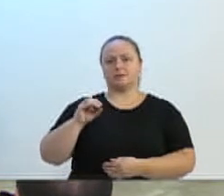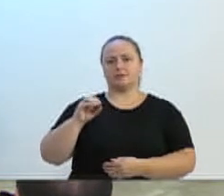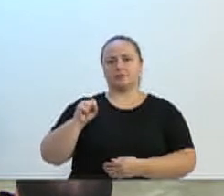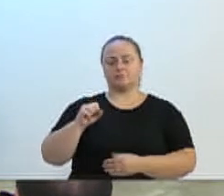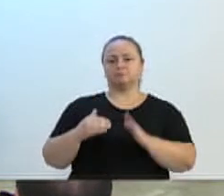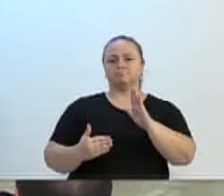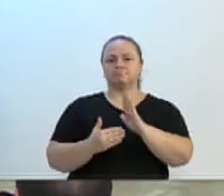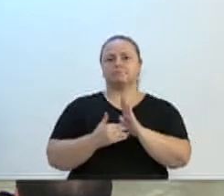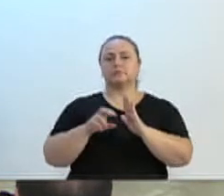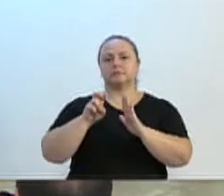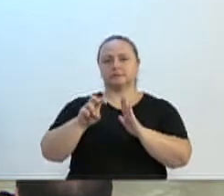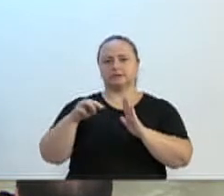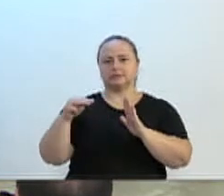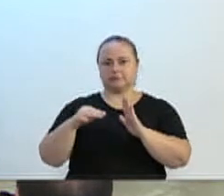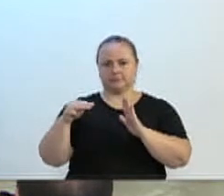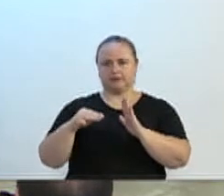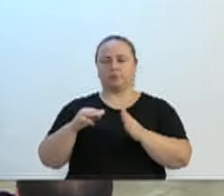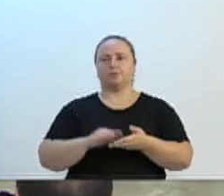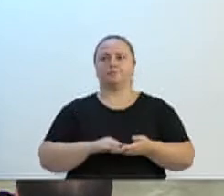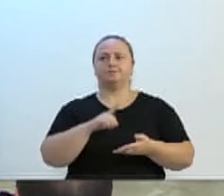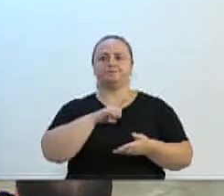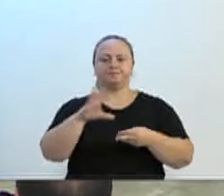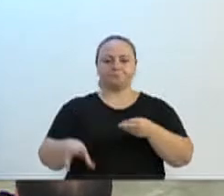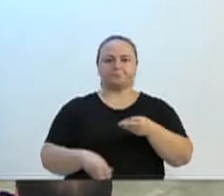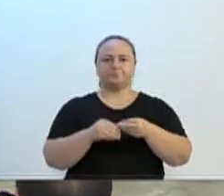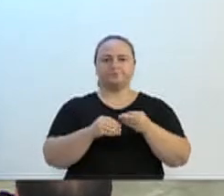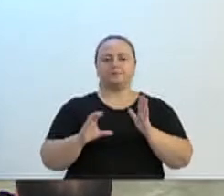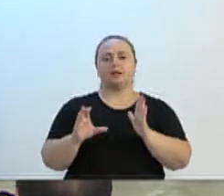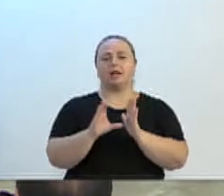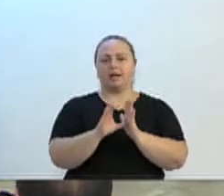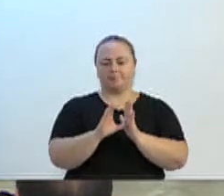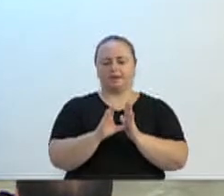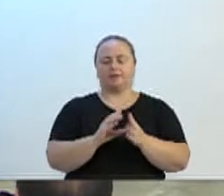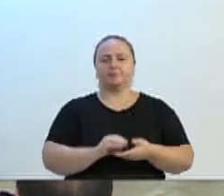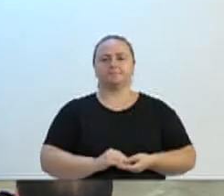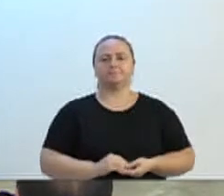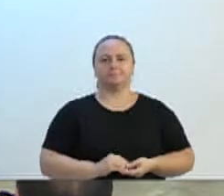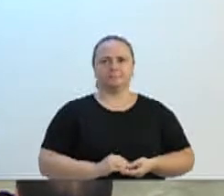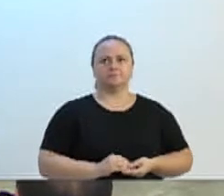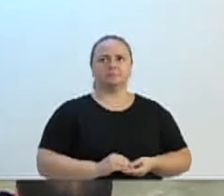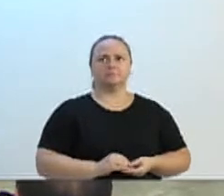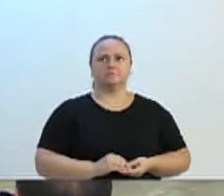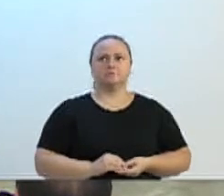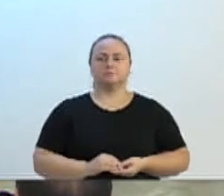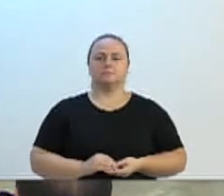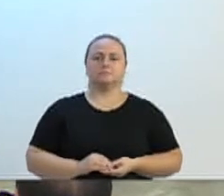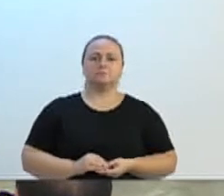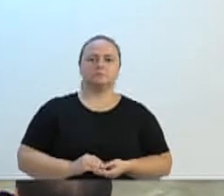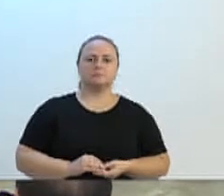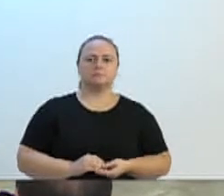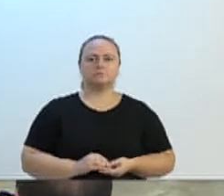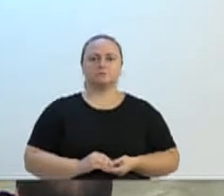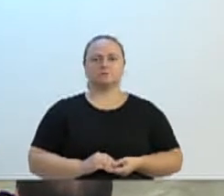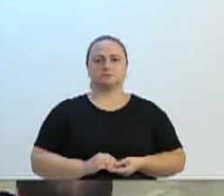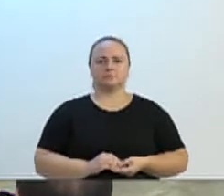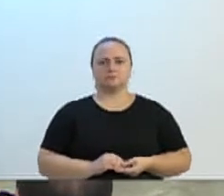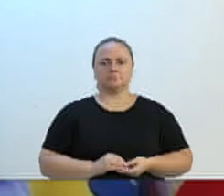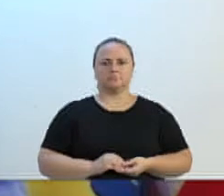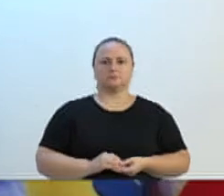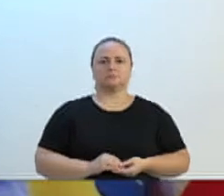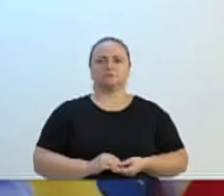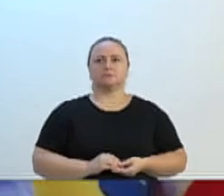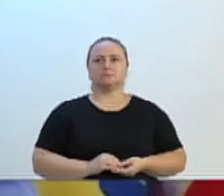minutos, também contando então com o tempo do vereador Caminha e que da presidência também, se for necessário. Nossos cumprimentos